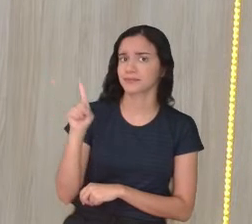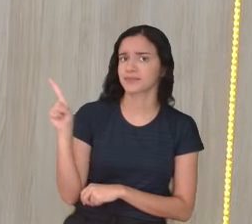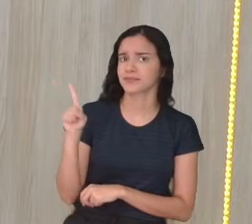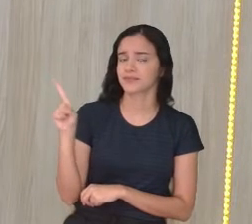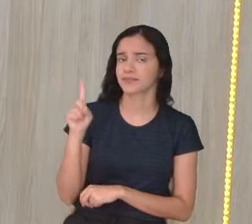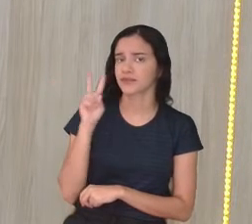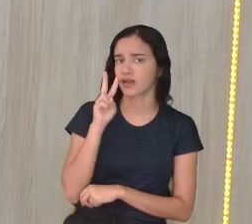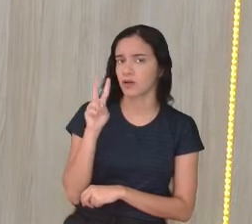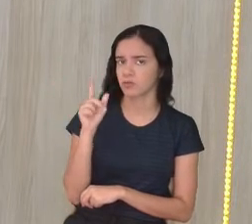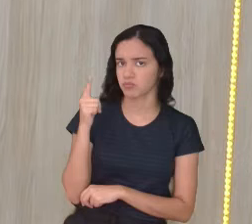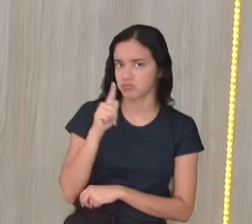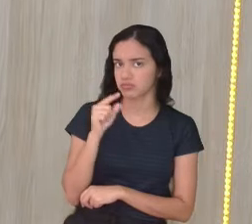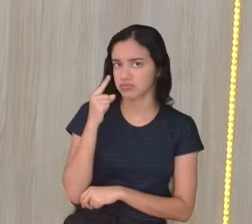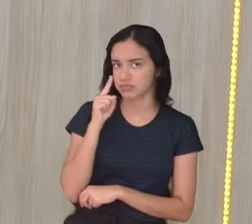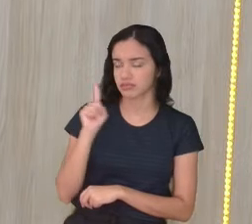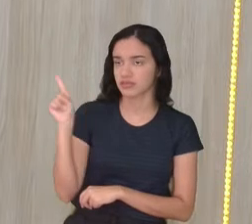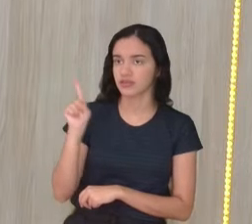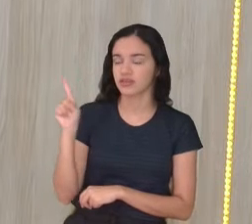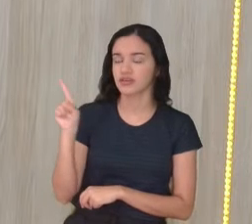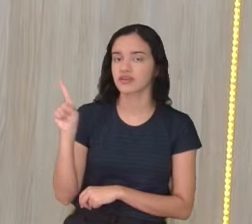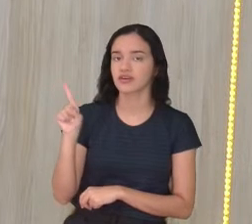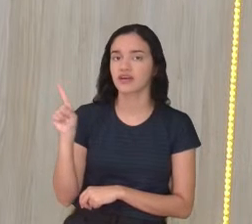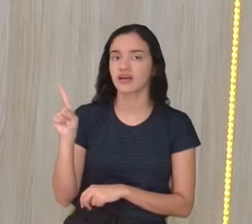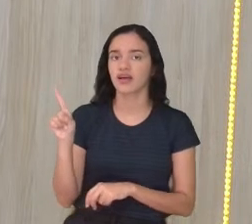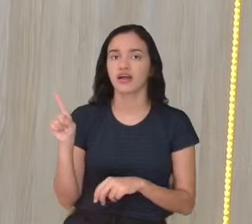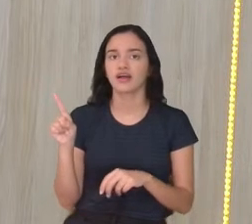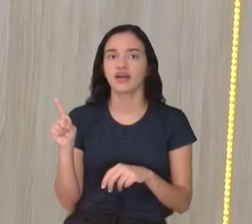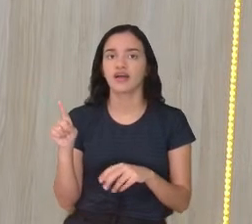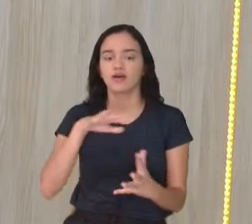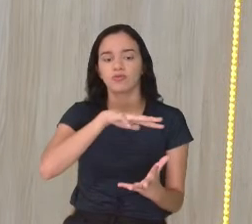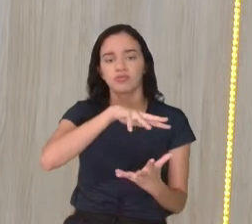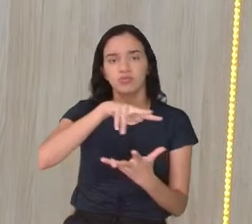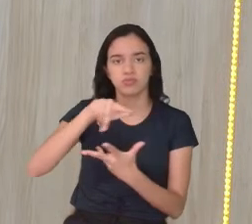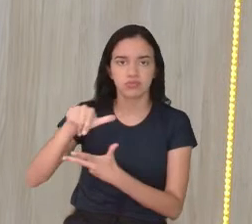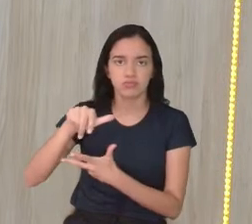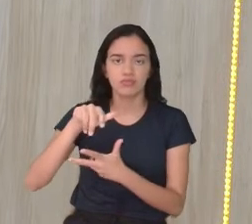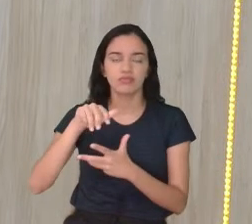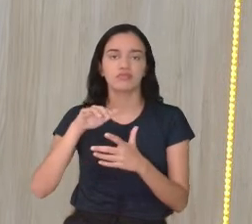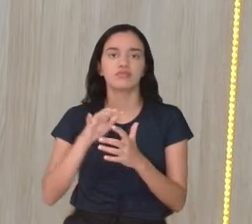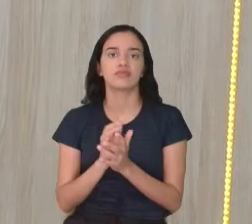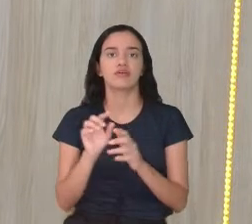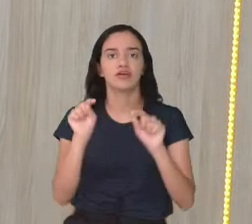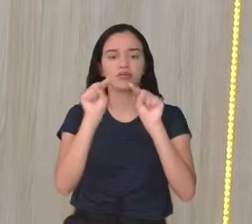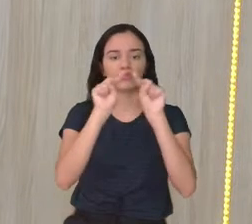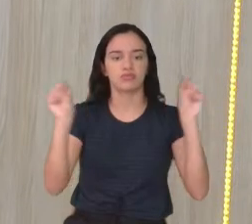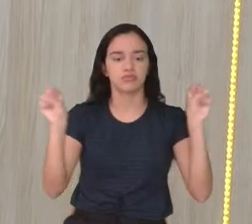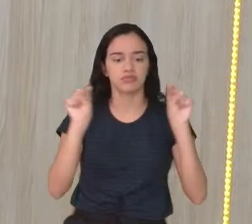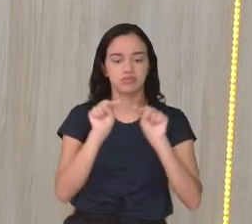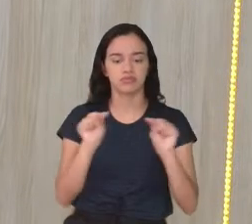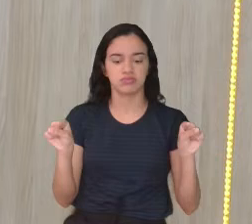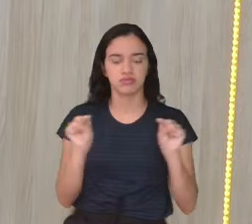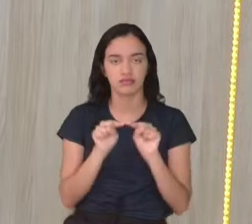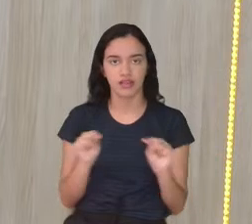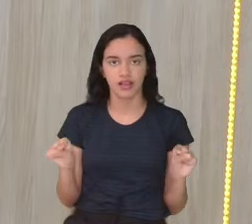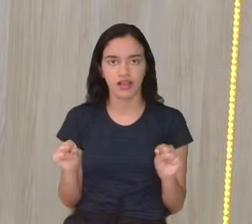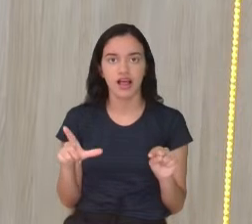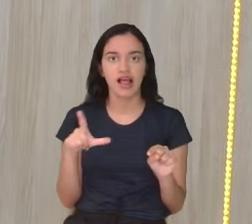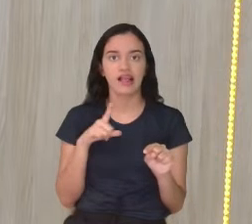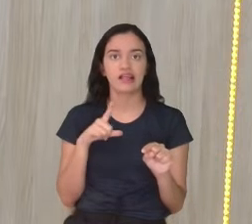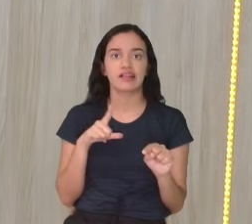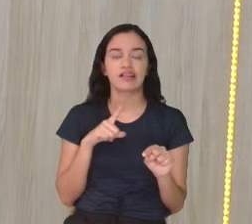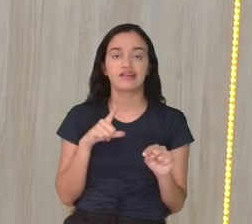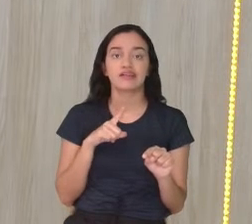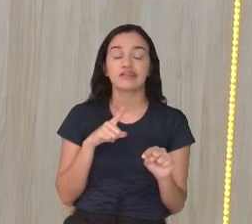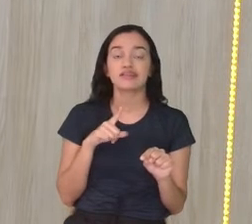Ó? As linhas, os nossos queridíssimos trópicos, tem a linha do Equador, temos